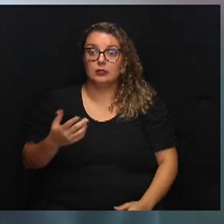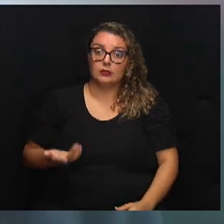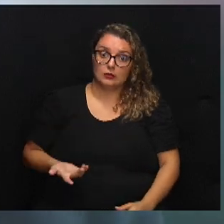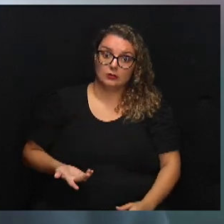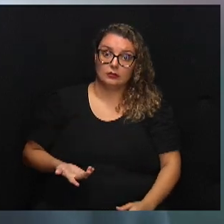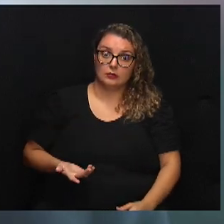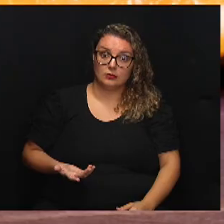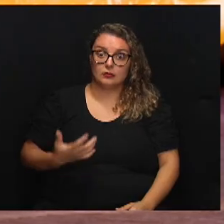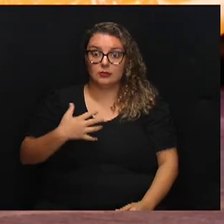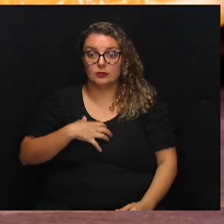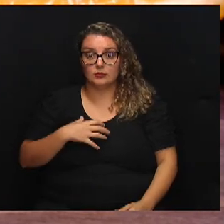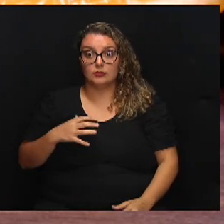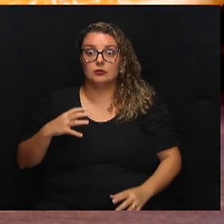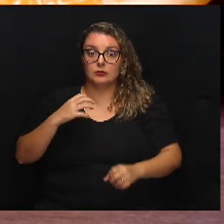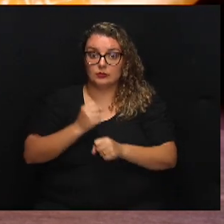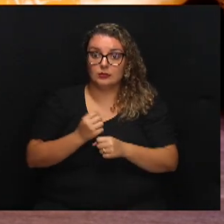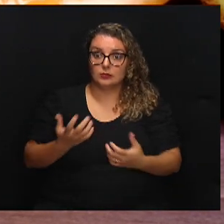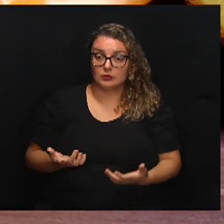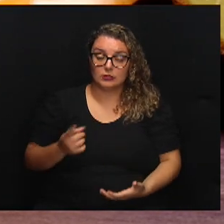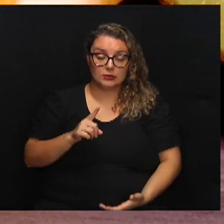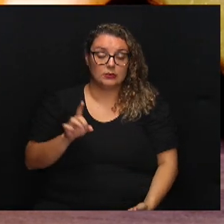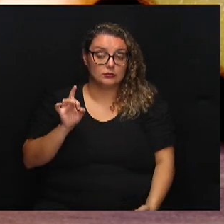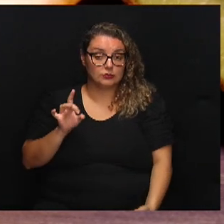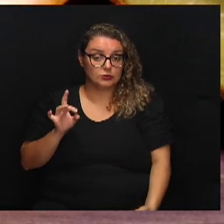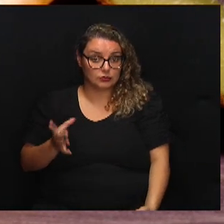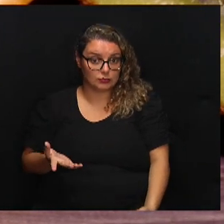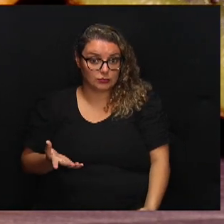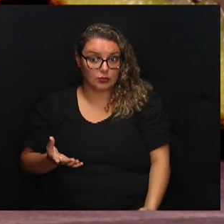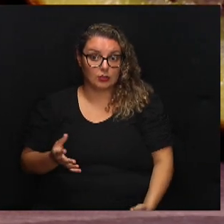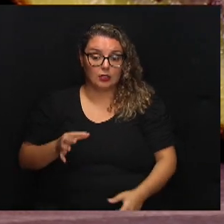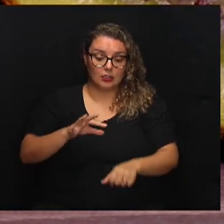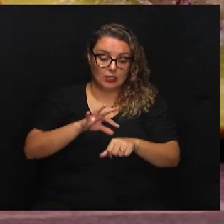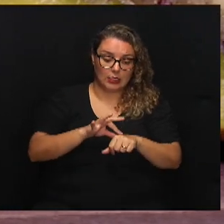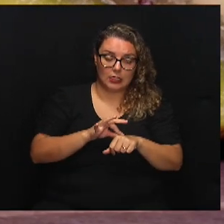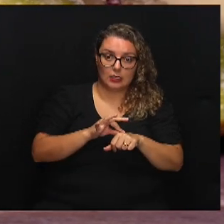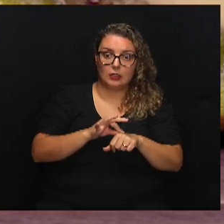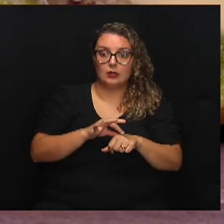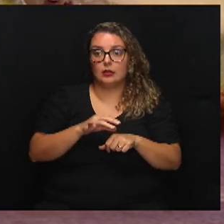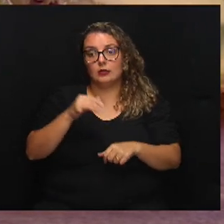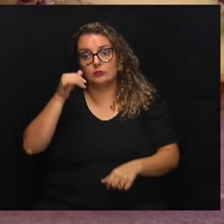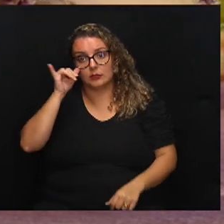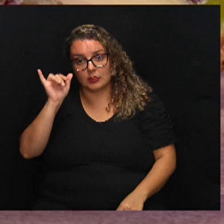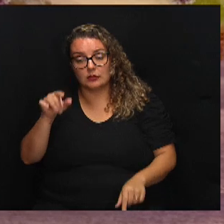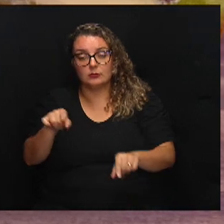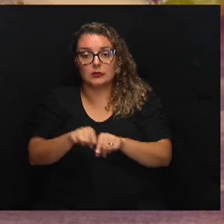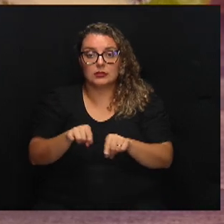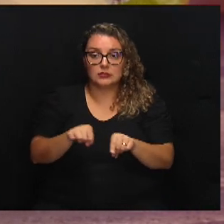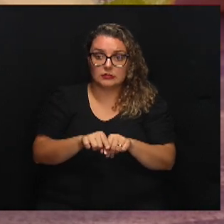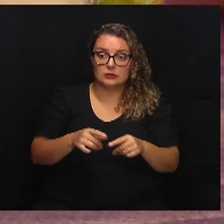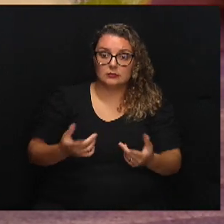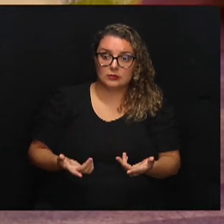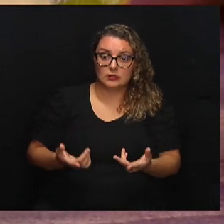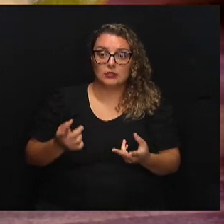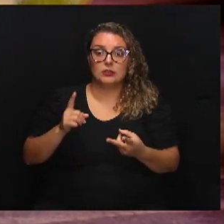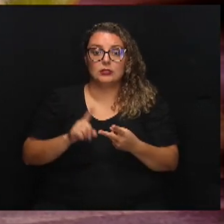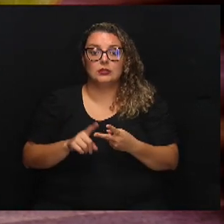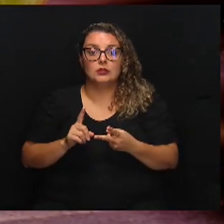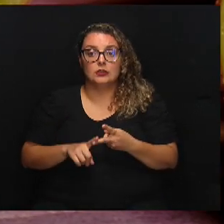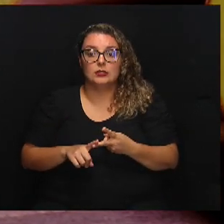uma forma generalizada, não só a carne de boi, não é? Mas também carne